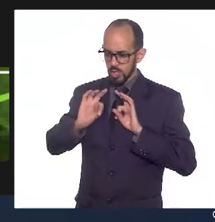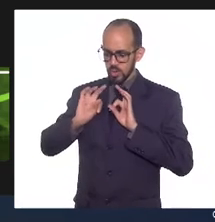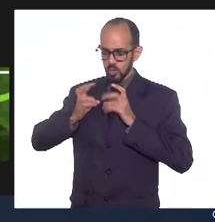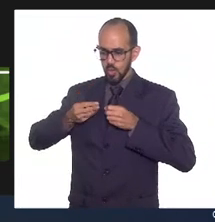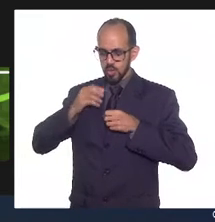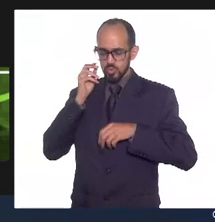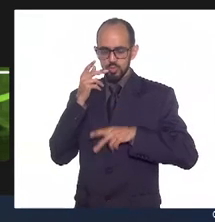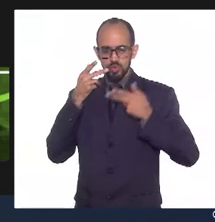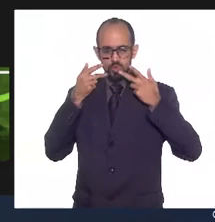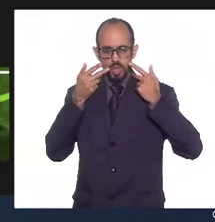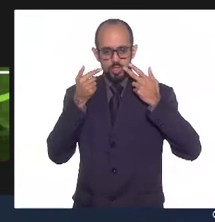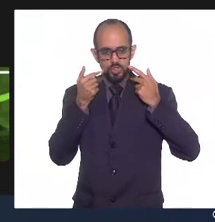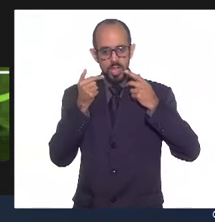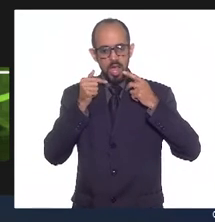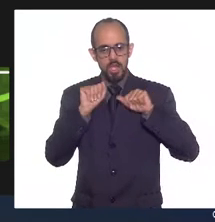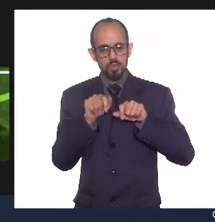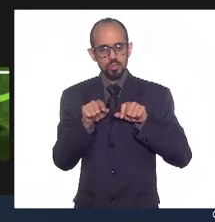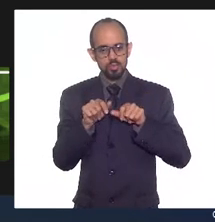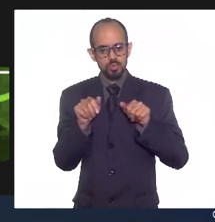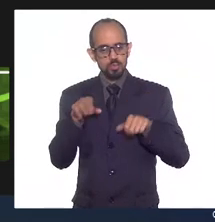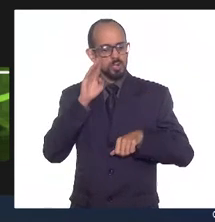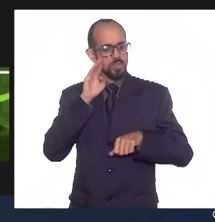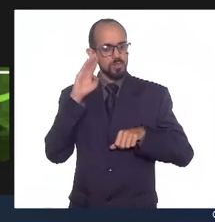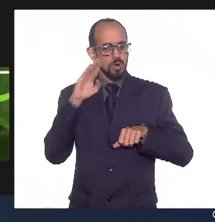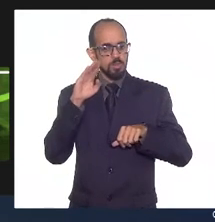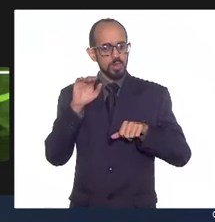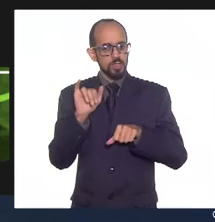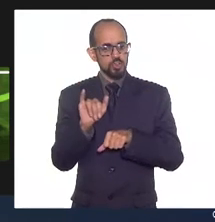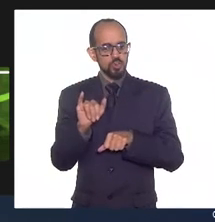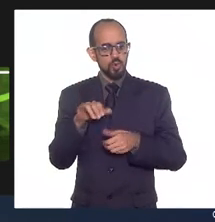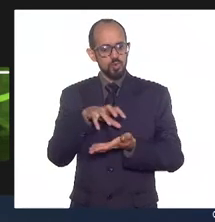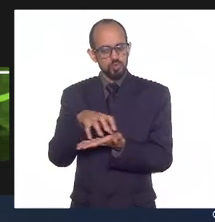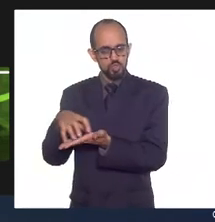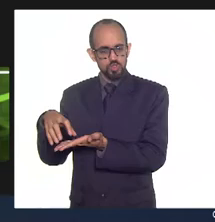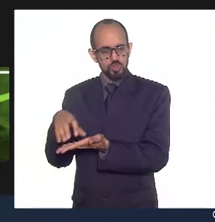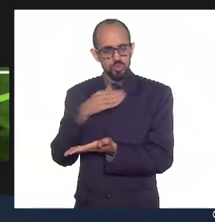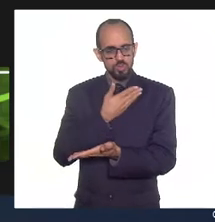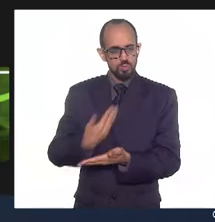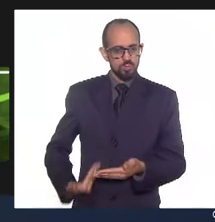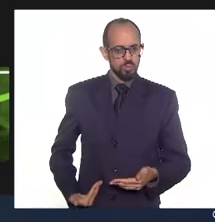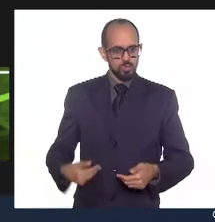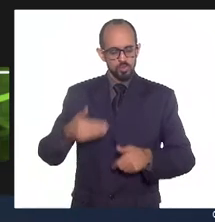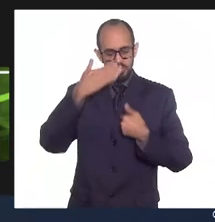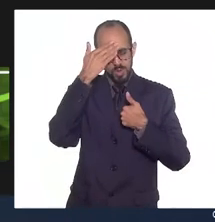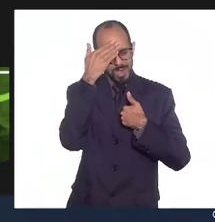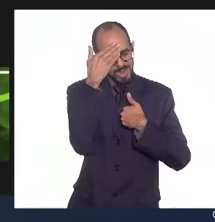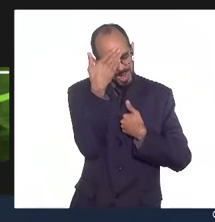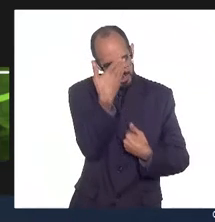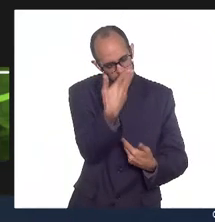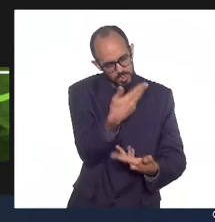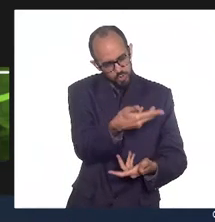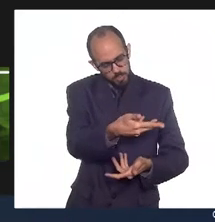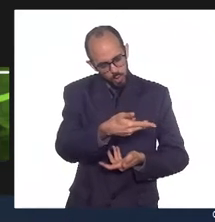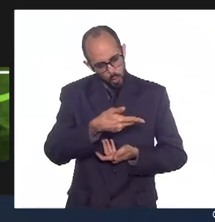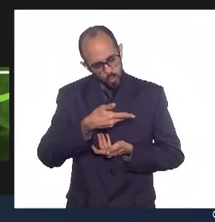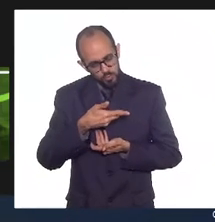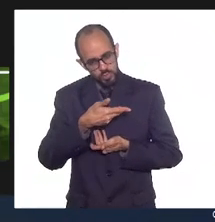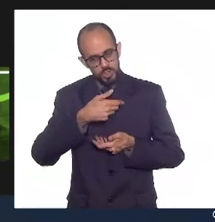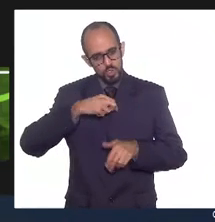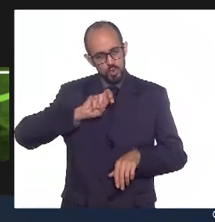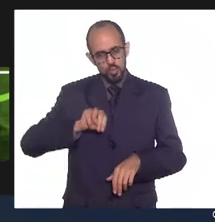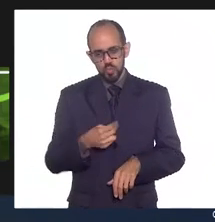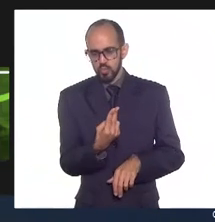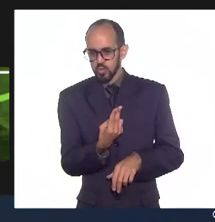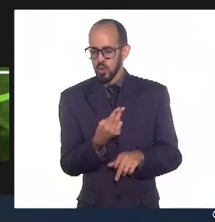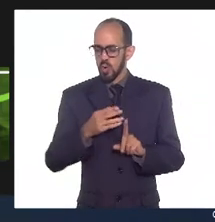os aparelhos públicos então assim estou aqui mais uma vez agradecido pelo convite eu não sou muito